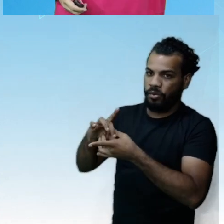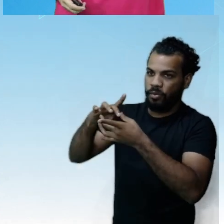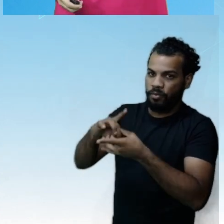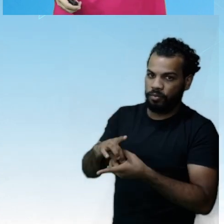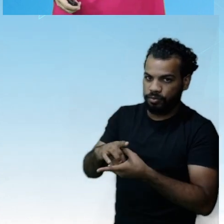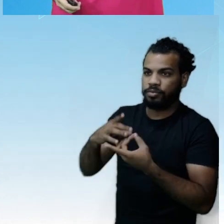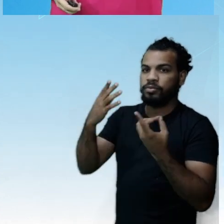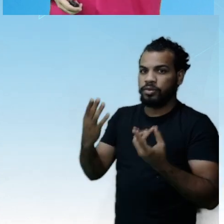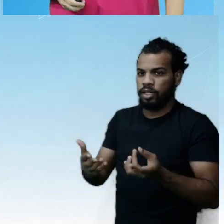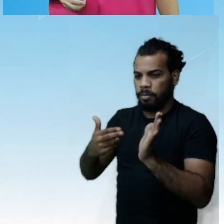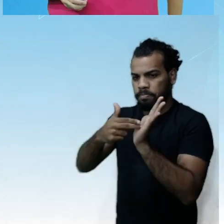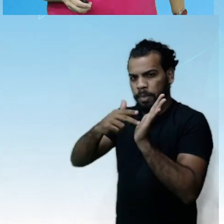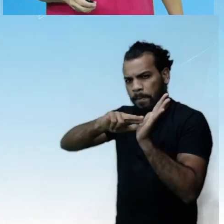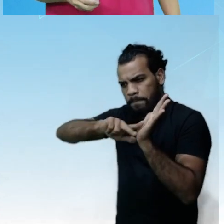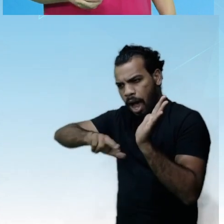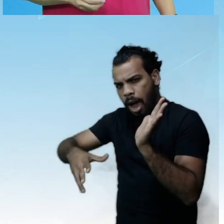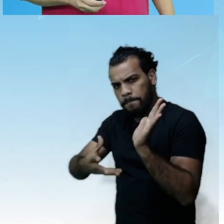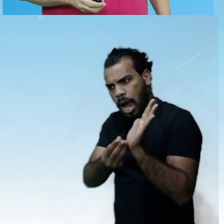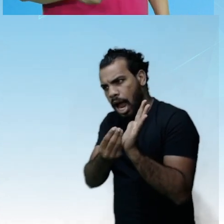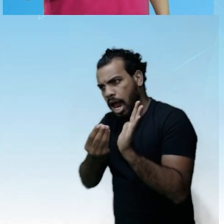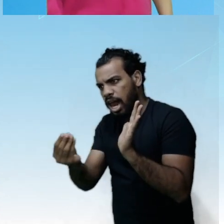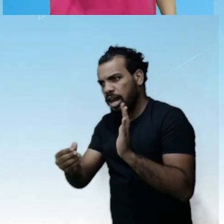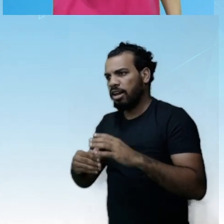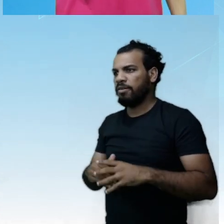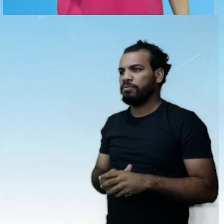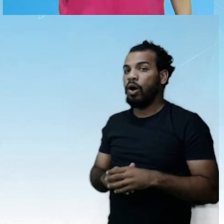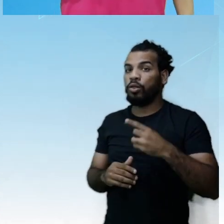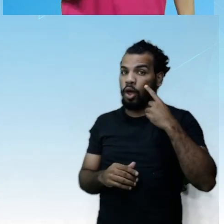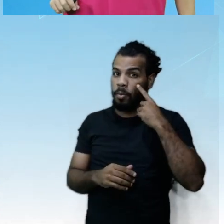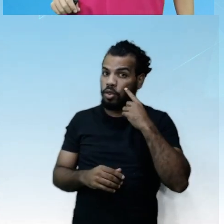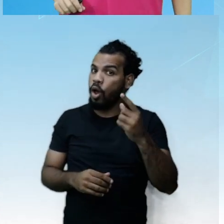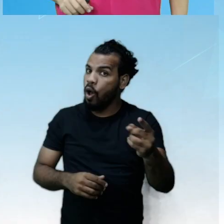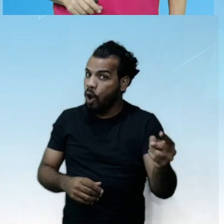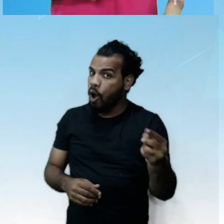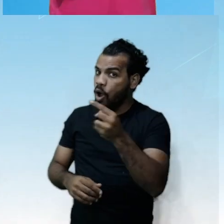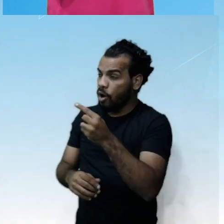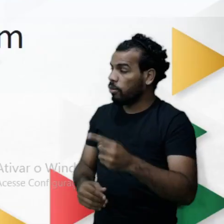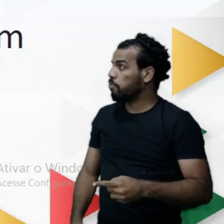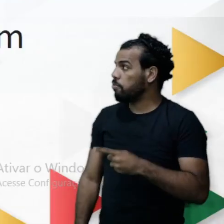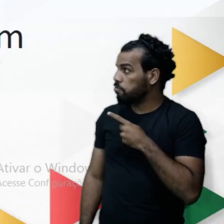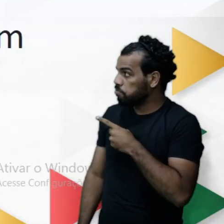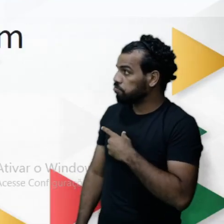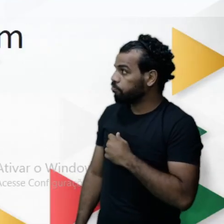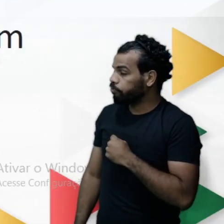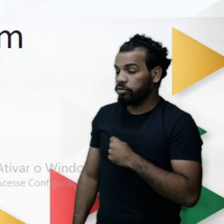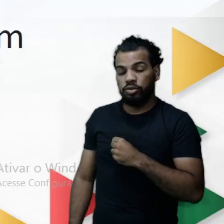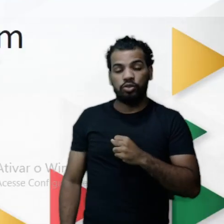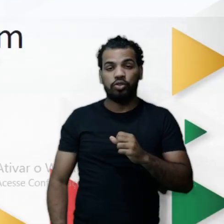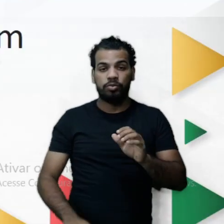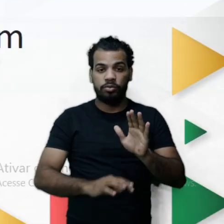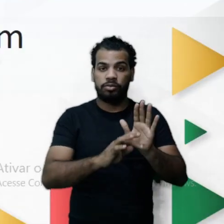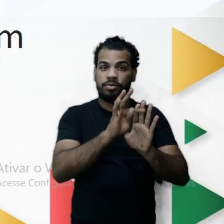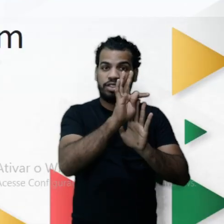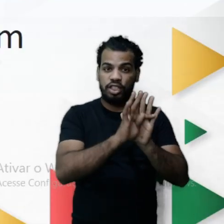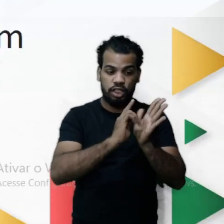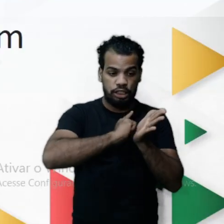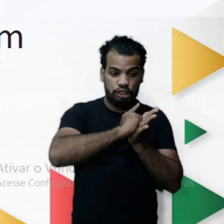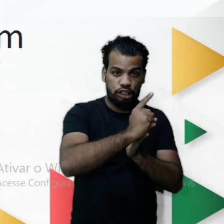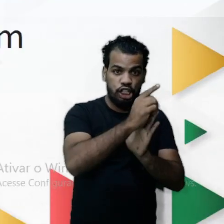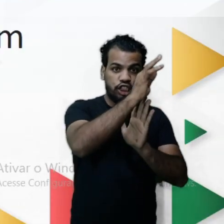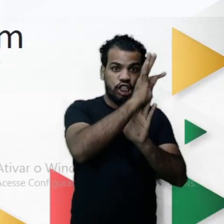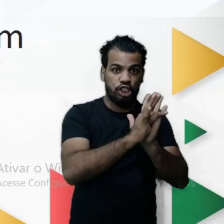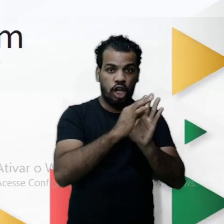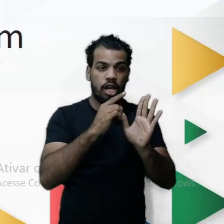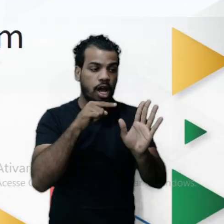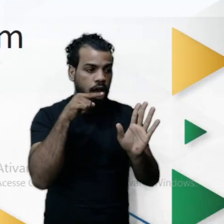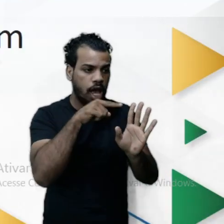categorias abertas, o gênero textual. Vejam só, acompanhem mais comigo. O gênero textual é identificado